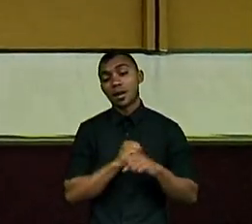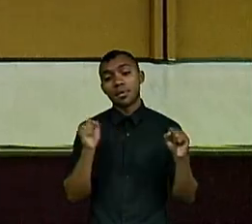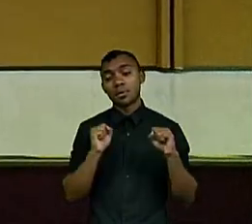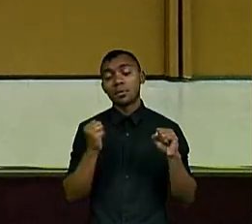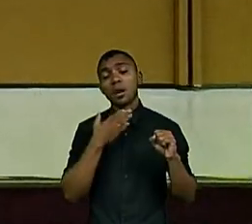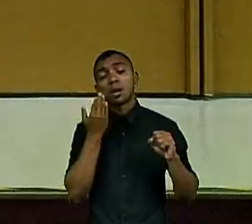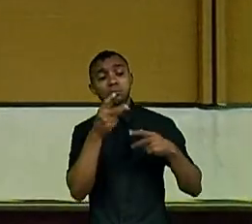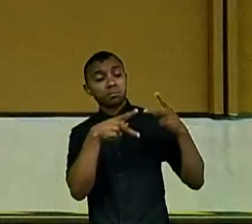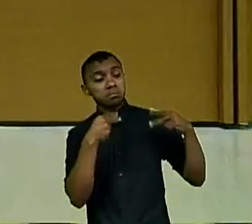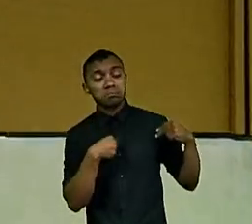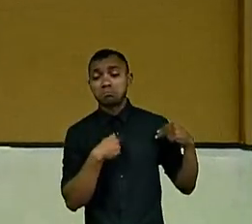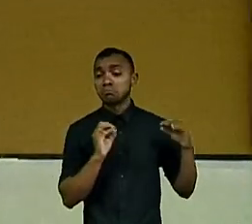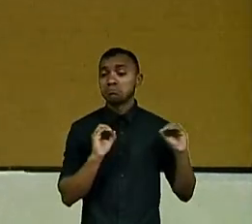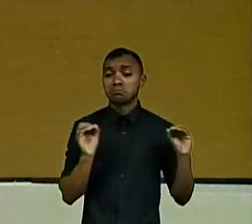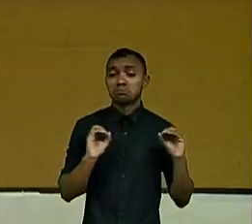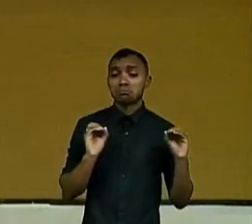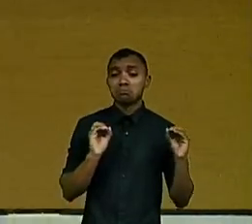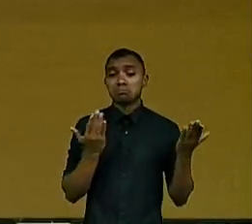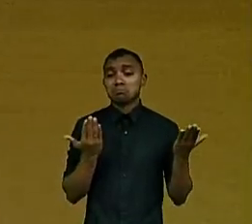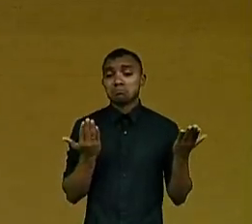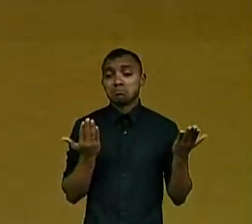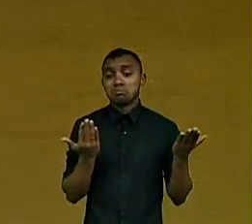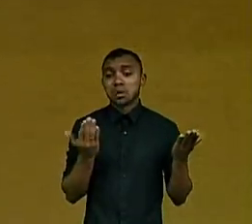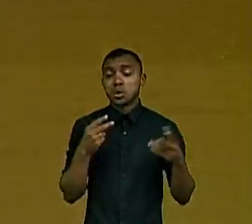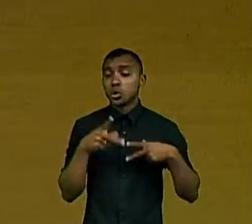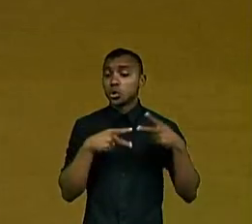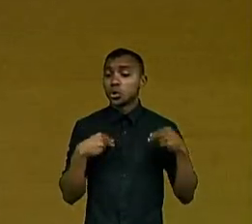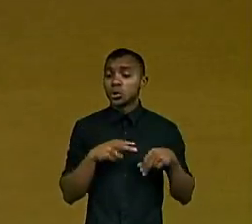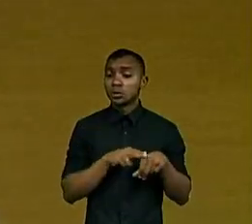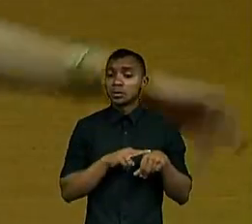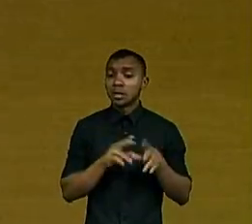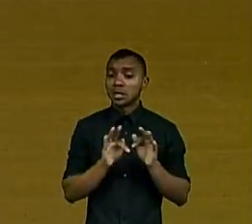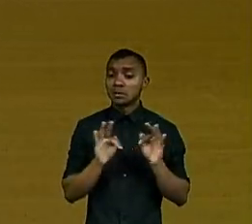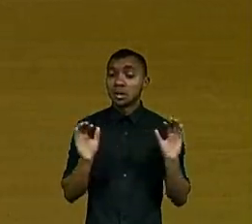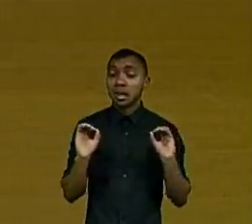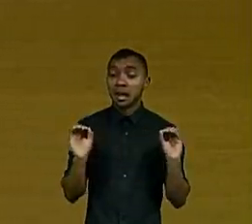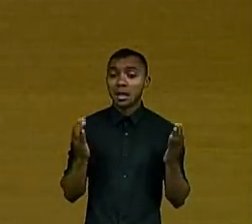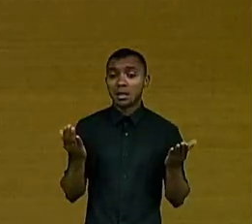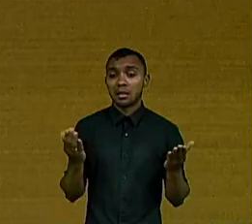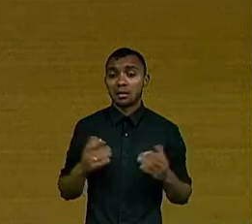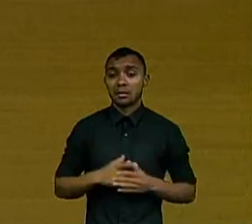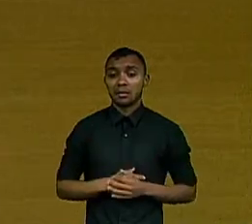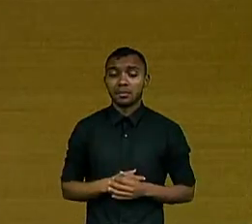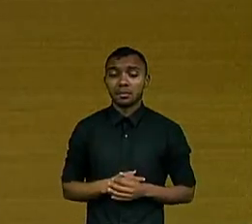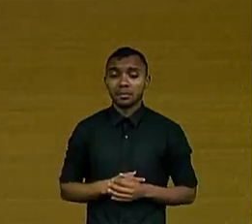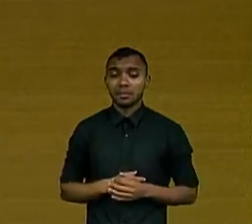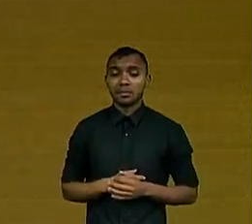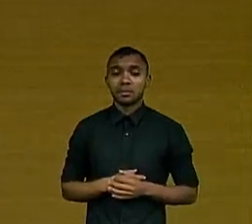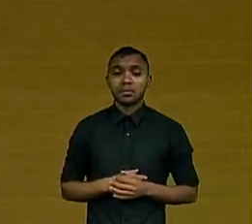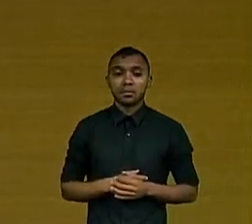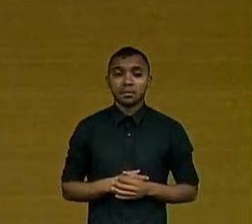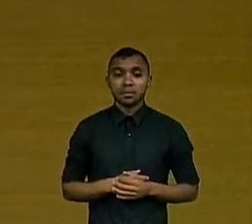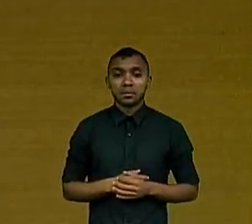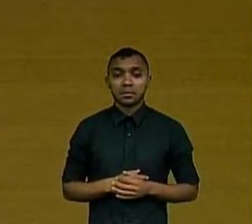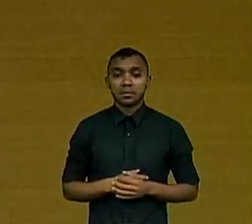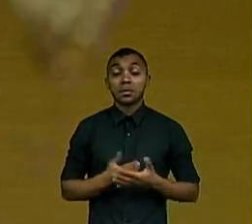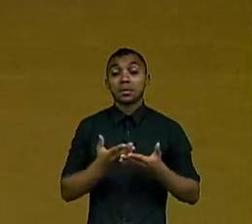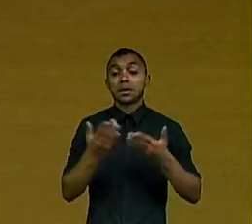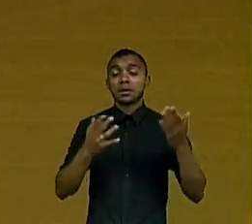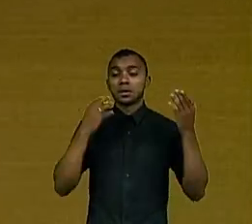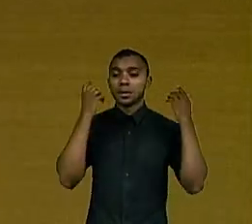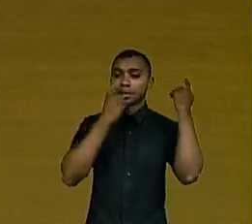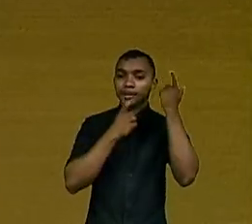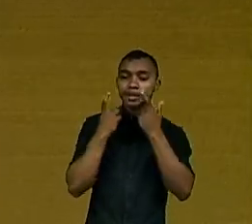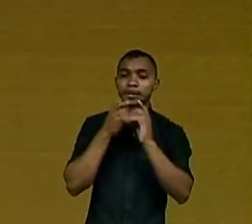ainda nem um chocolate não vou comer agora não tô preocupado né preocupado com as coisas que